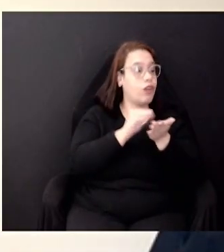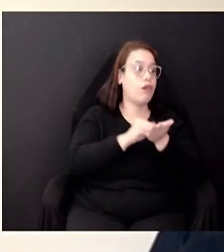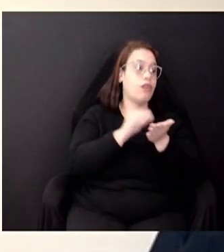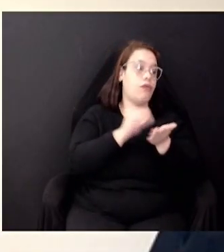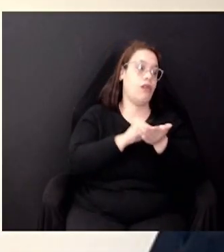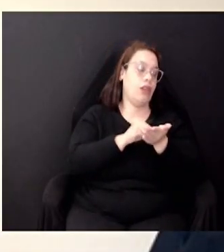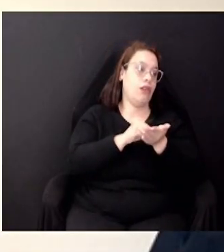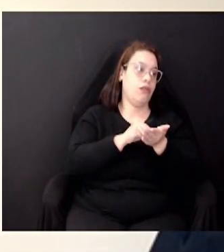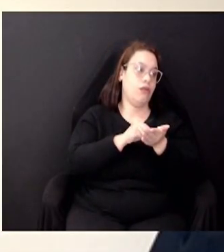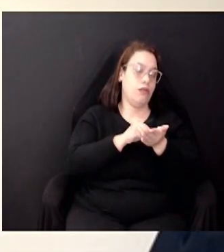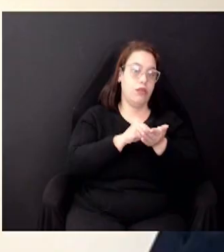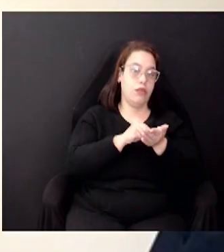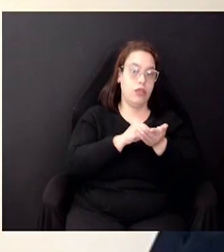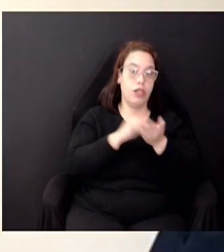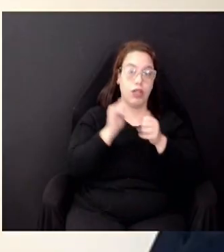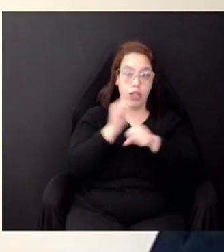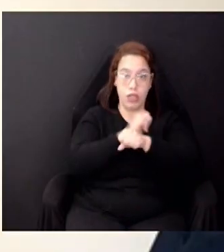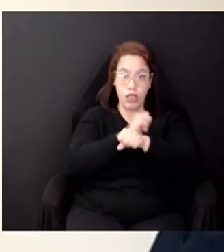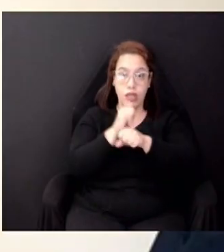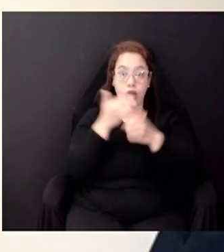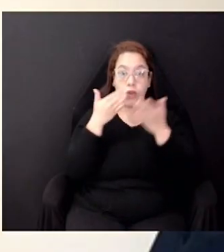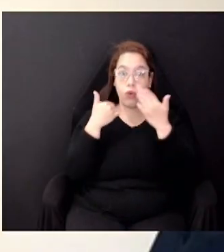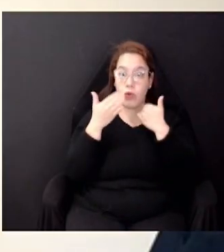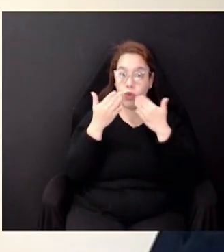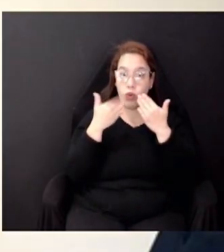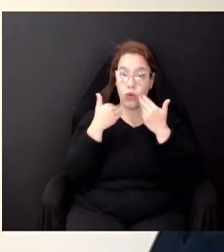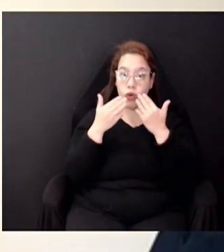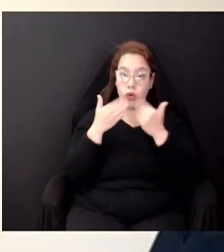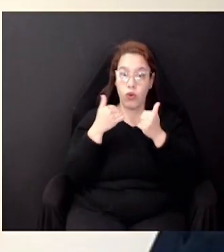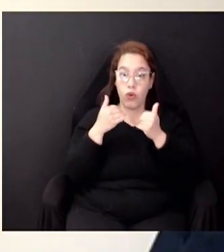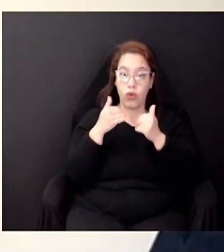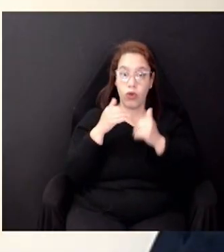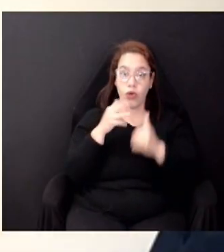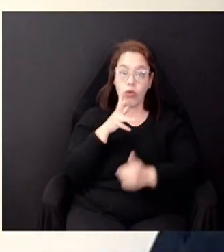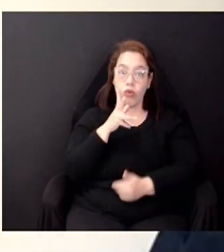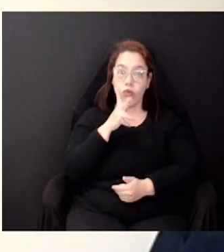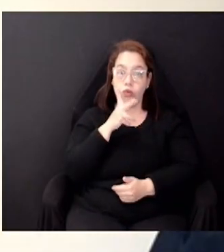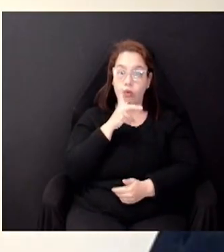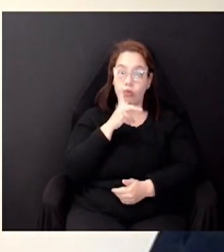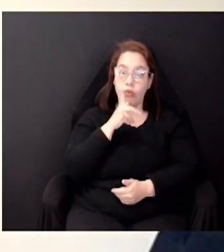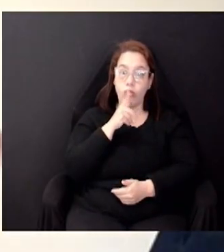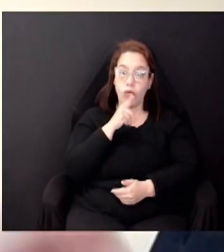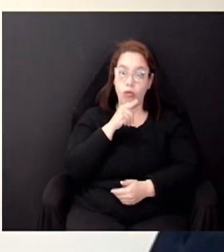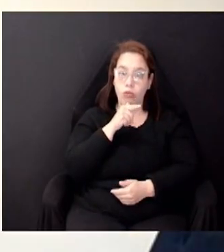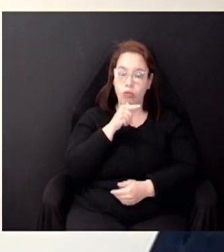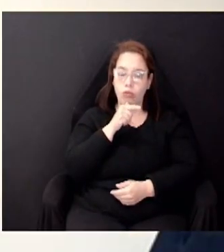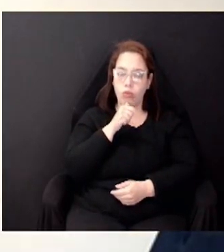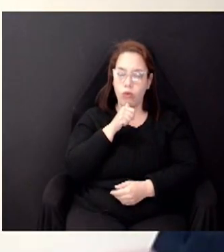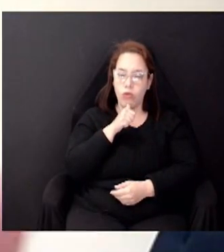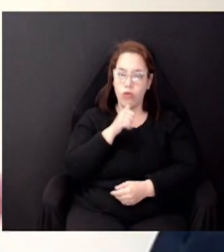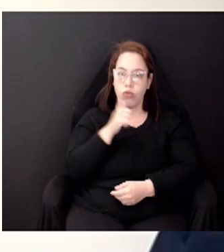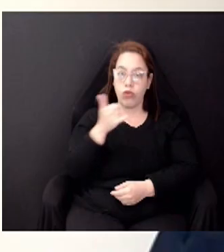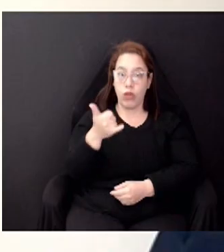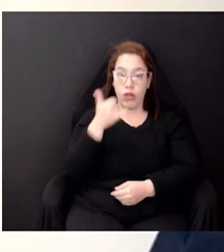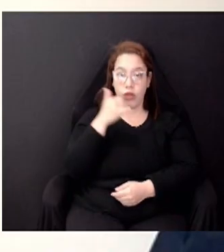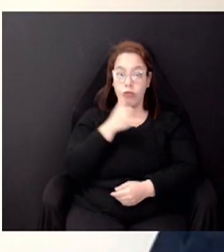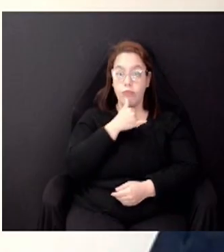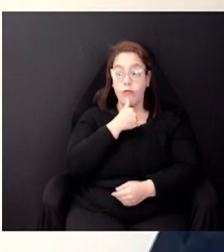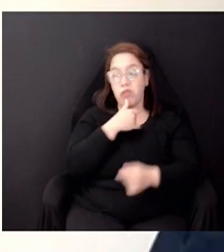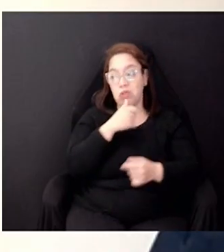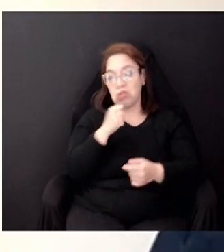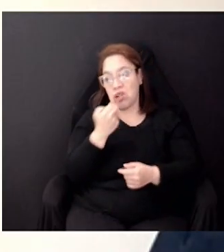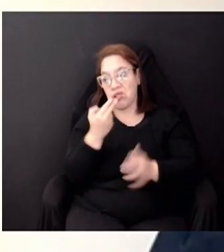aquelas estratégias que a gente falou de ir tentando gradual, porque o celular, infelizmente ou felizmente, porque